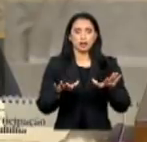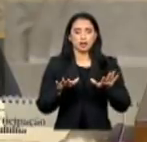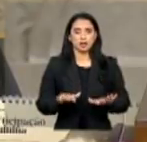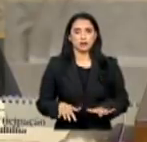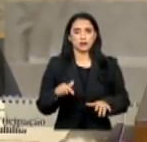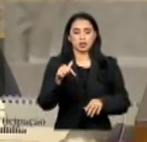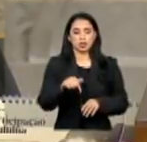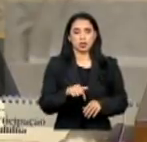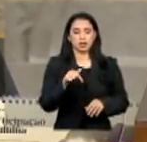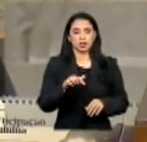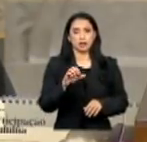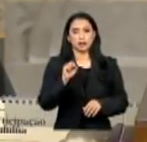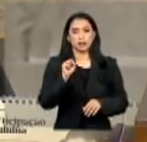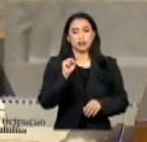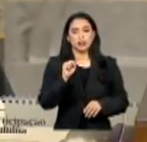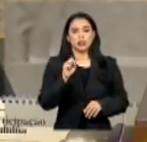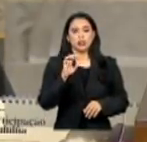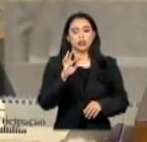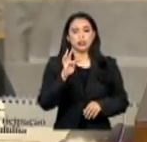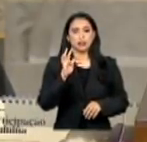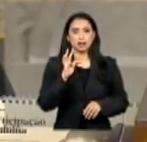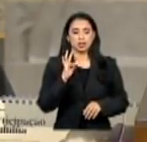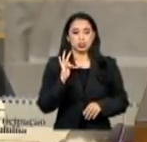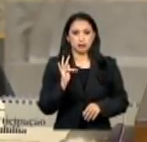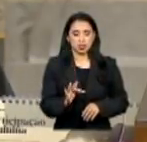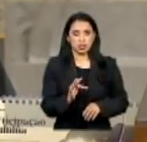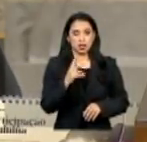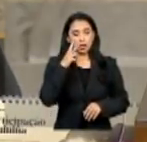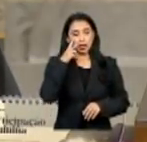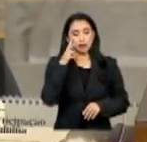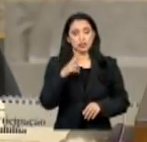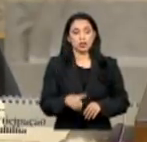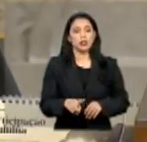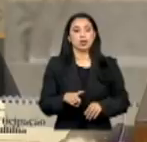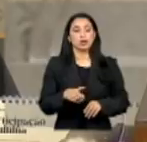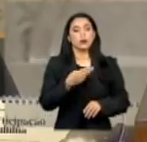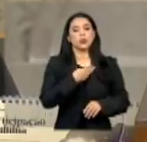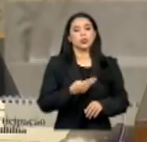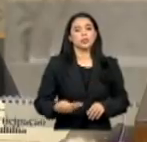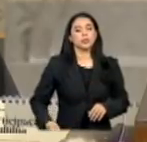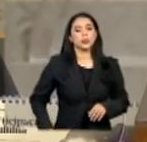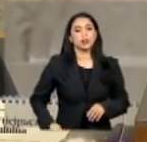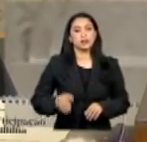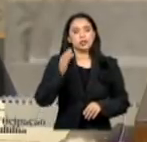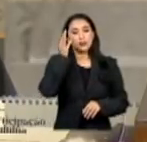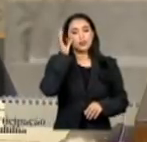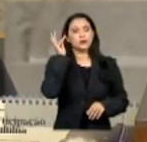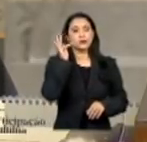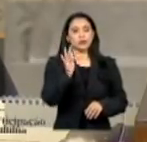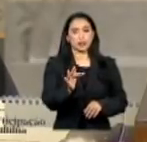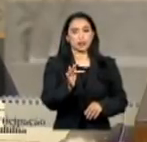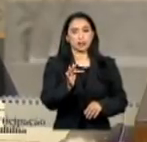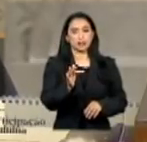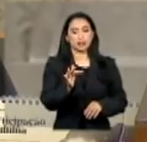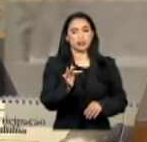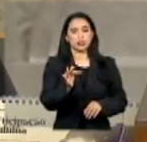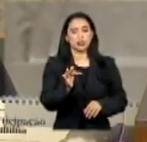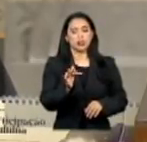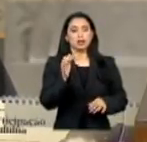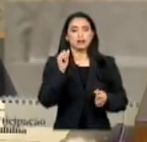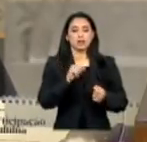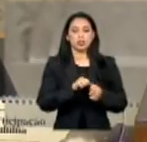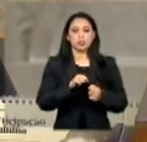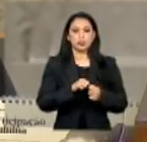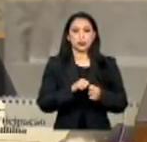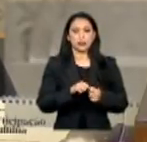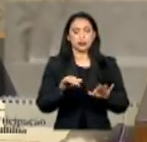pretório excelso sua excelência o ministro edson faquim é conferido a este órgão